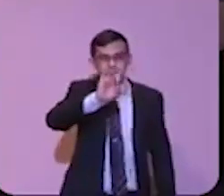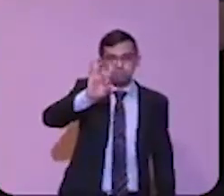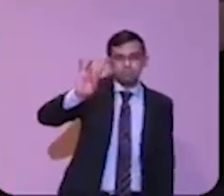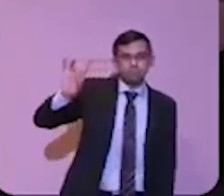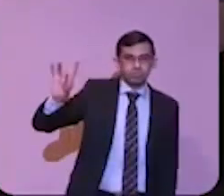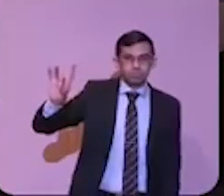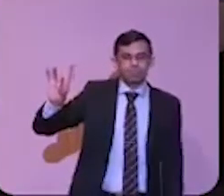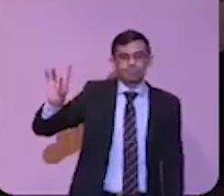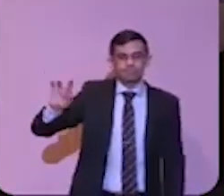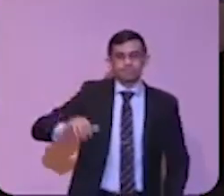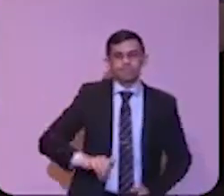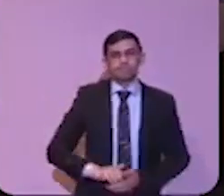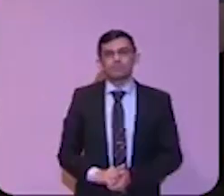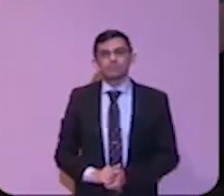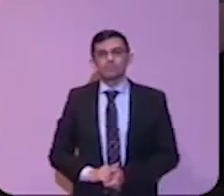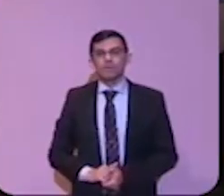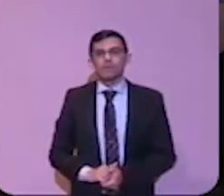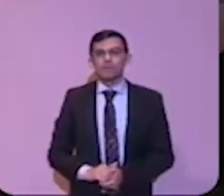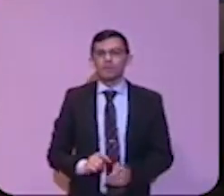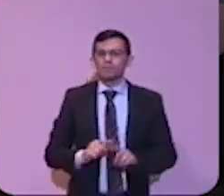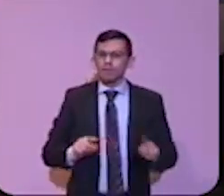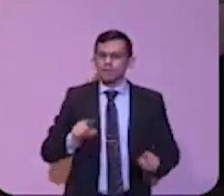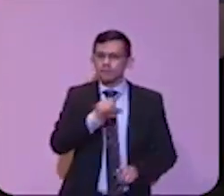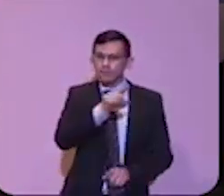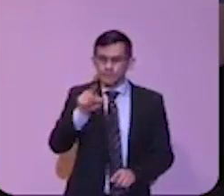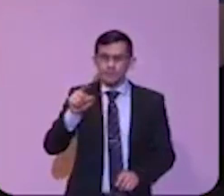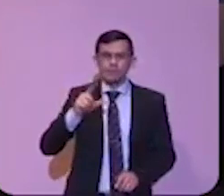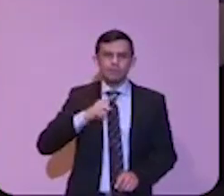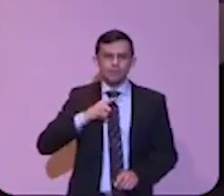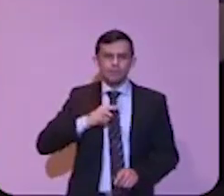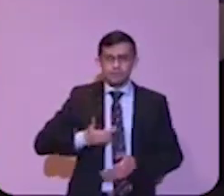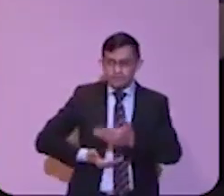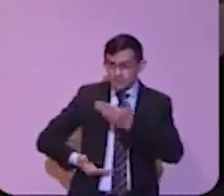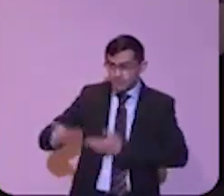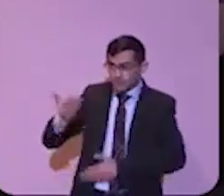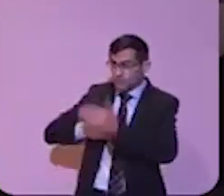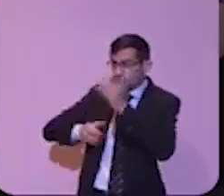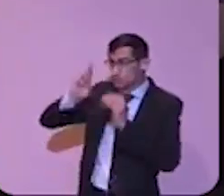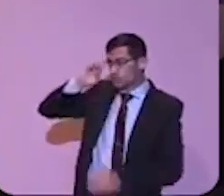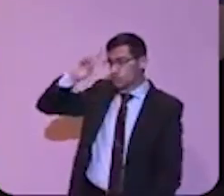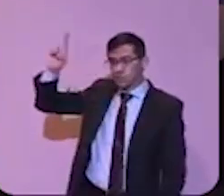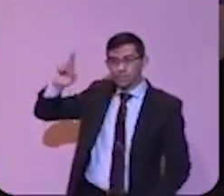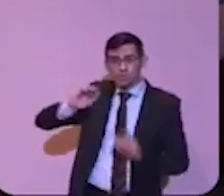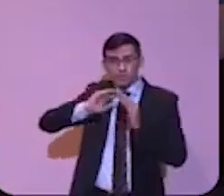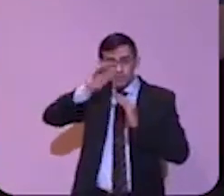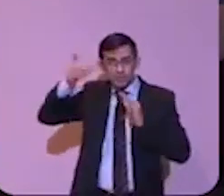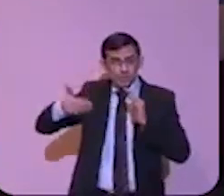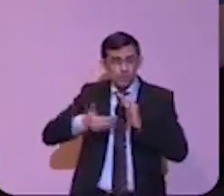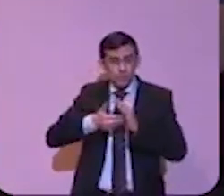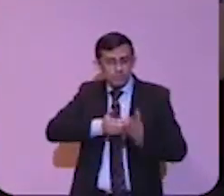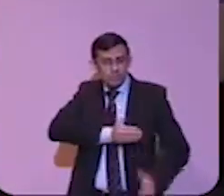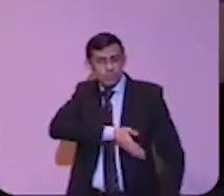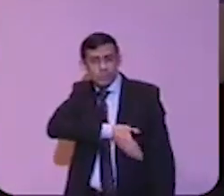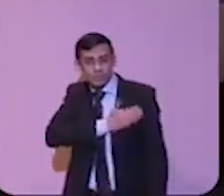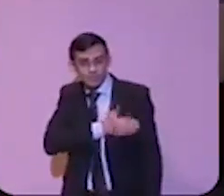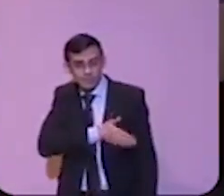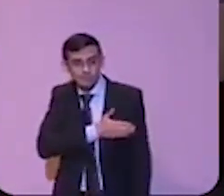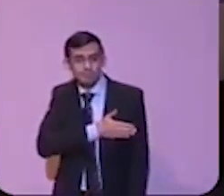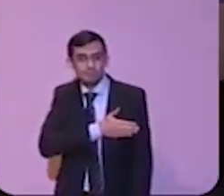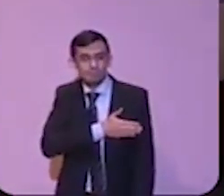nós. Você tem servido ao Senhor de todo o seu coração? Ana, a mãe de